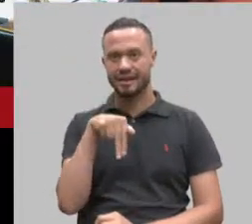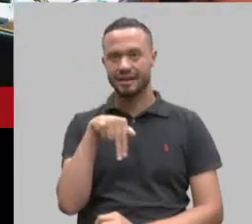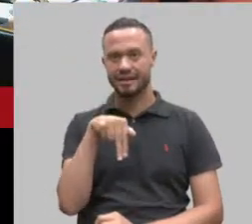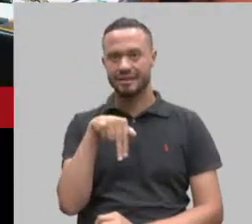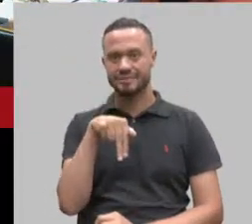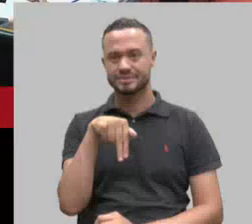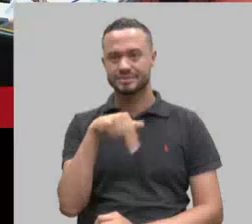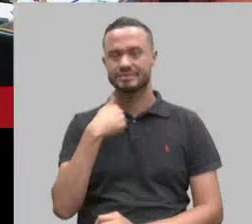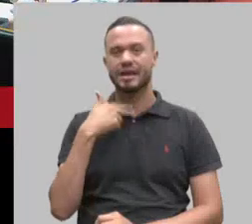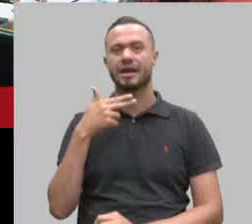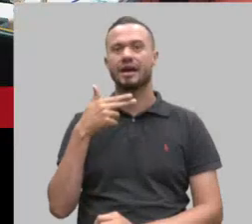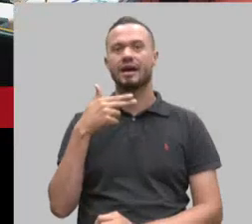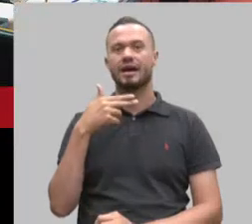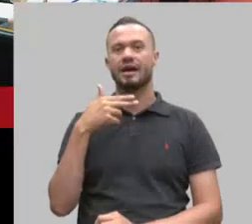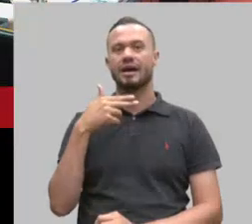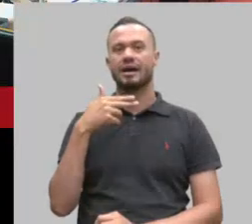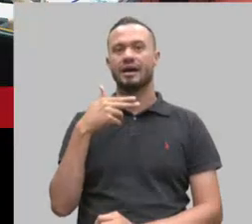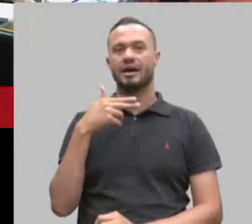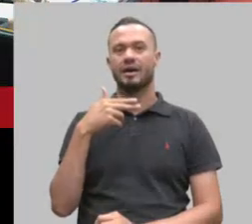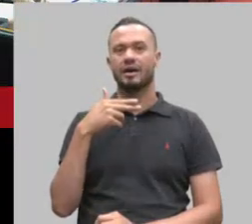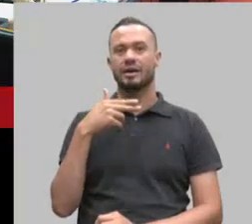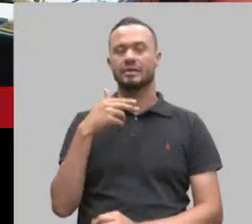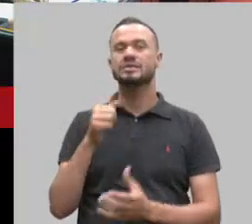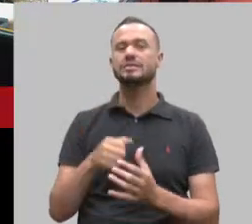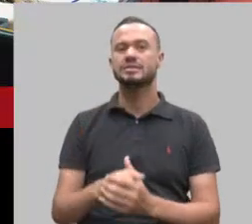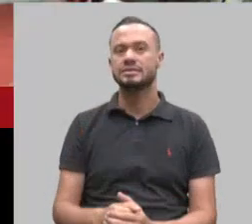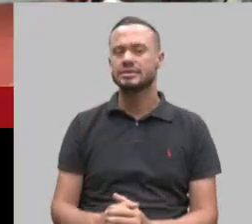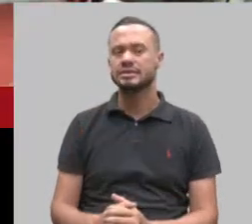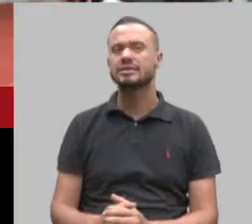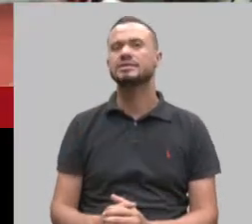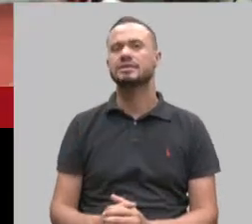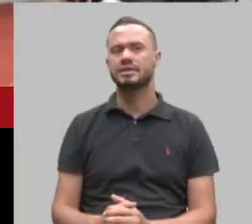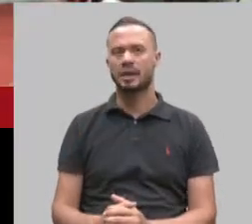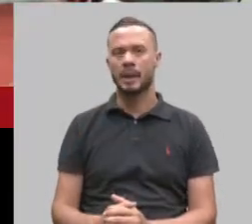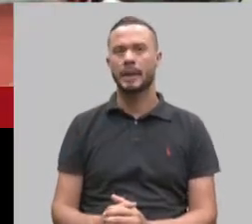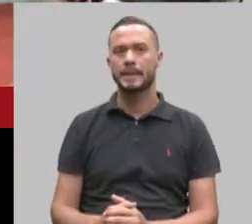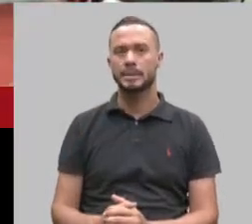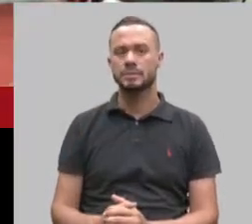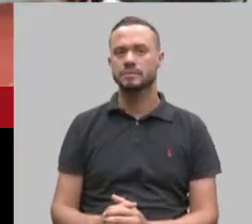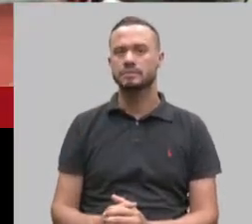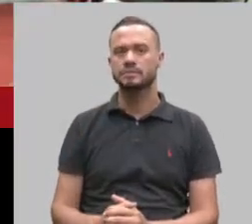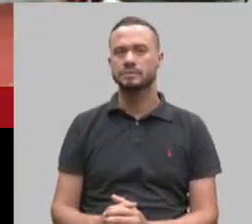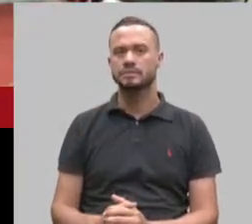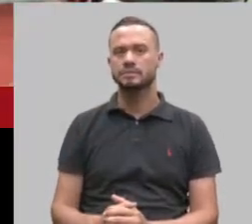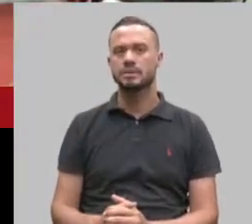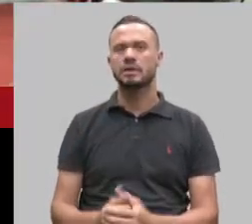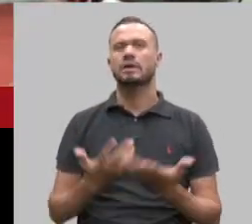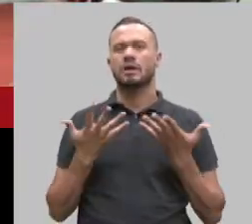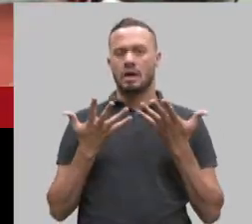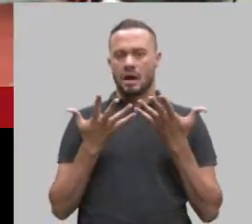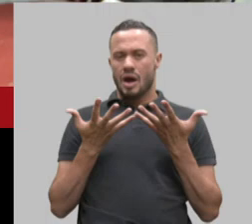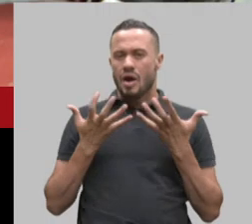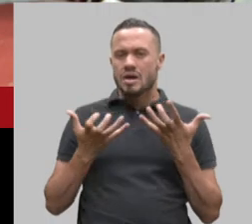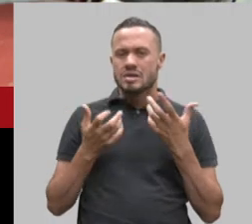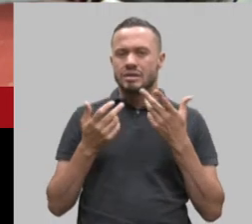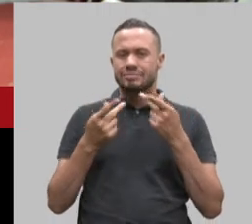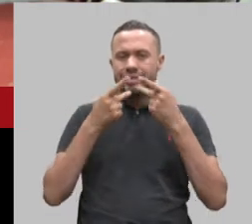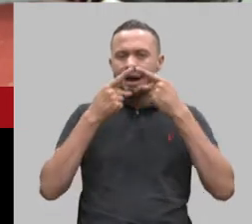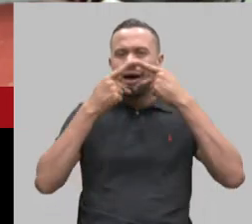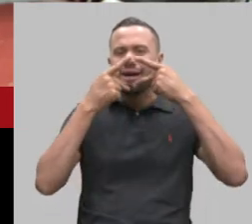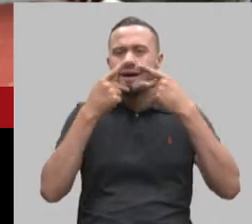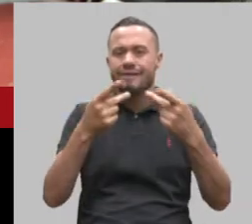mata dois e sou de estof F Dutra eu quero expressar a minha